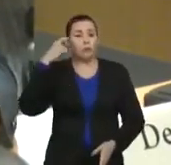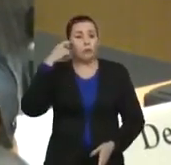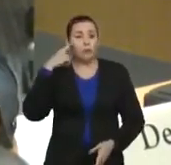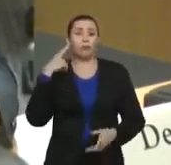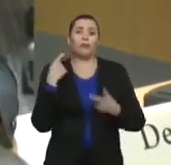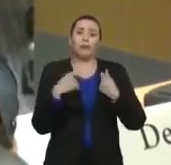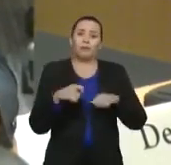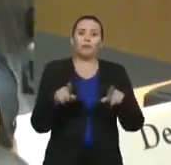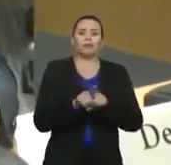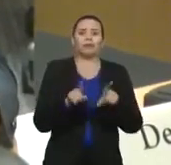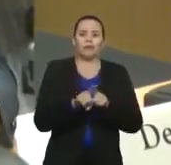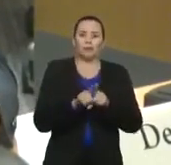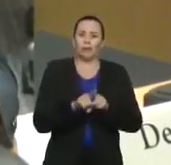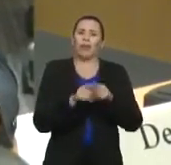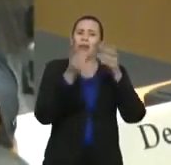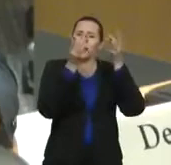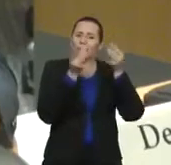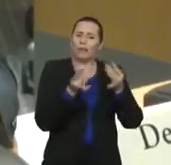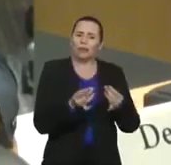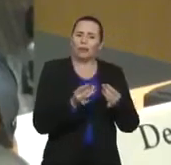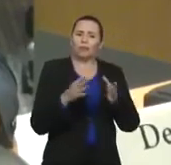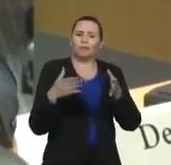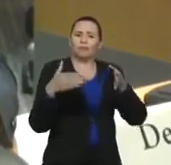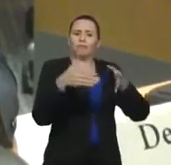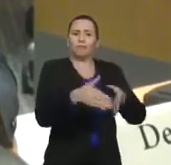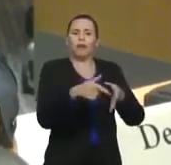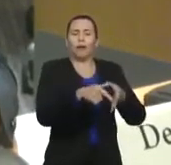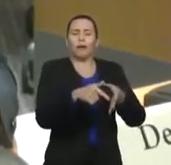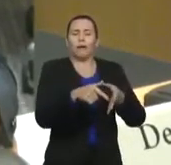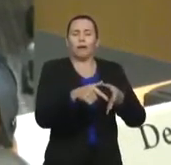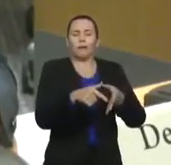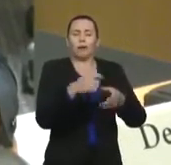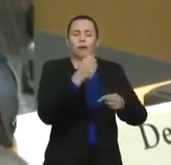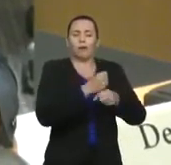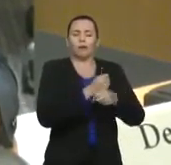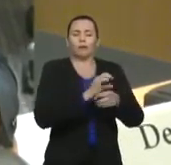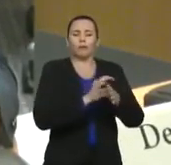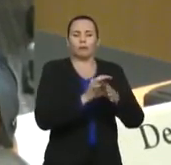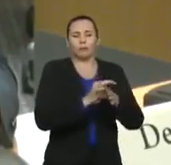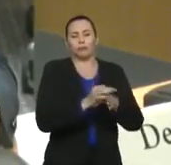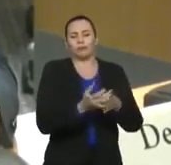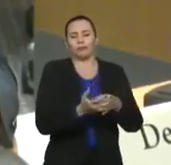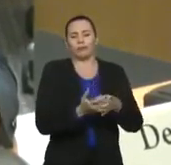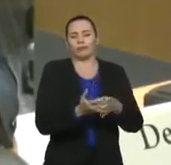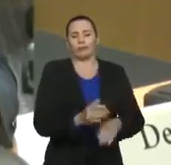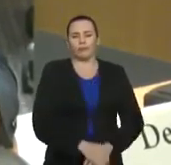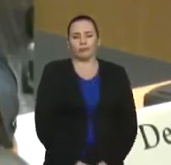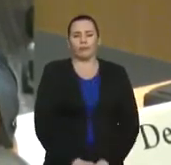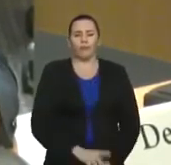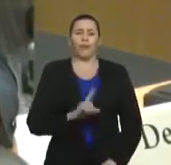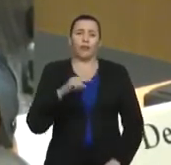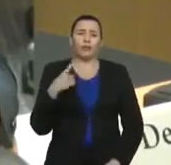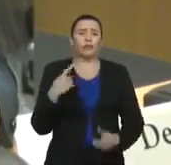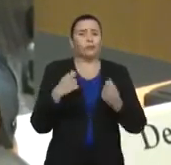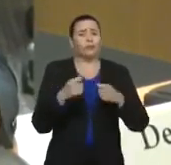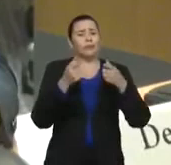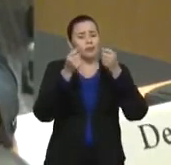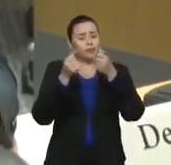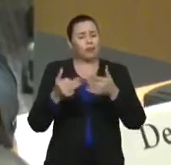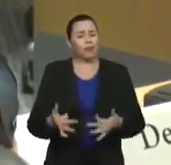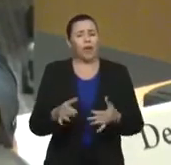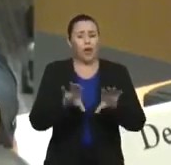feito. Até para que a gente possa, como você disse aí, dar satisfação a essas comunidades. Muitas dessas